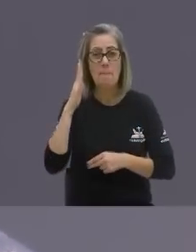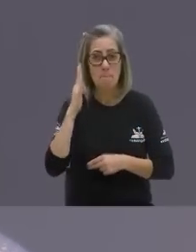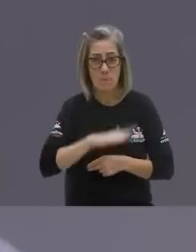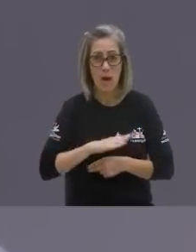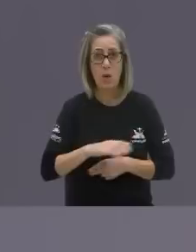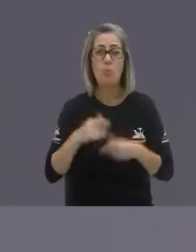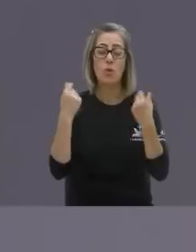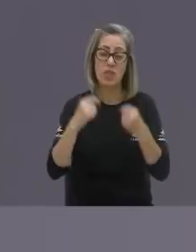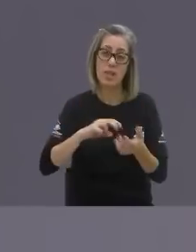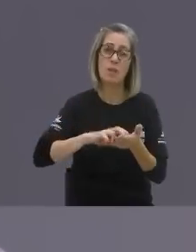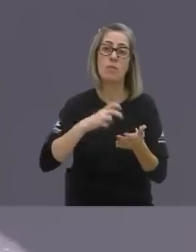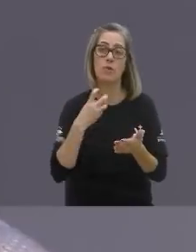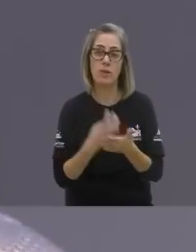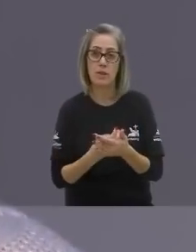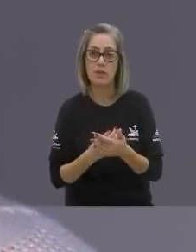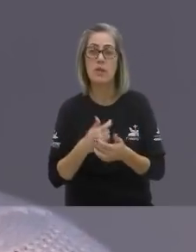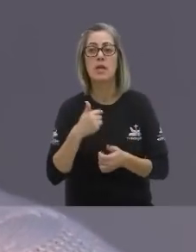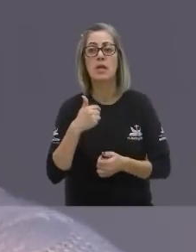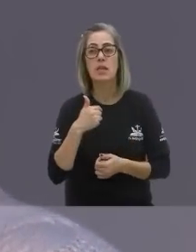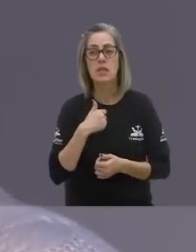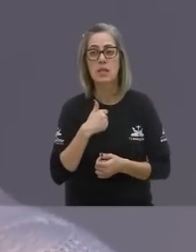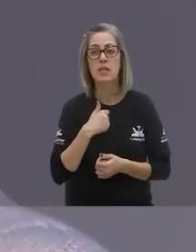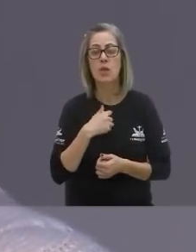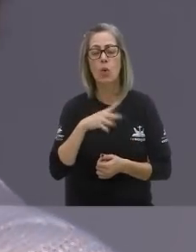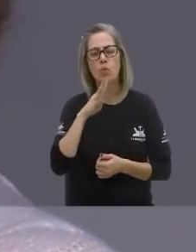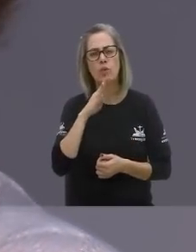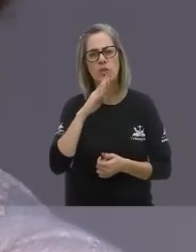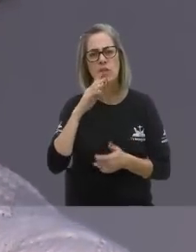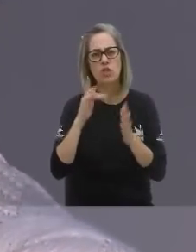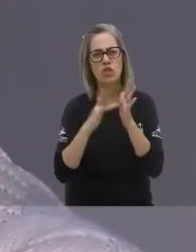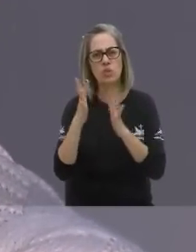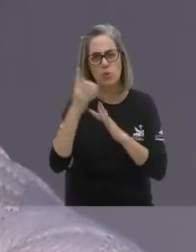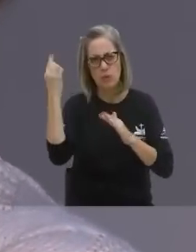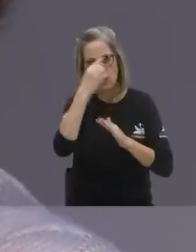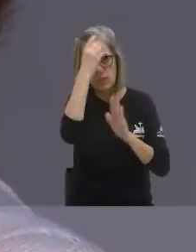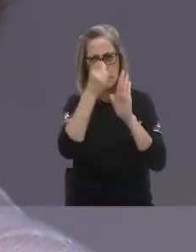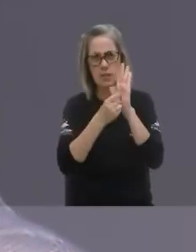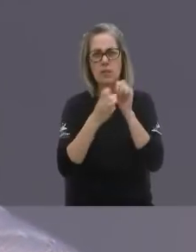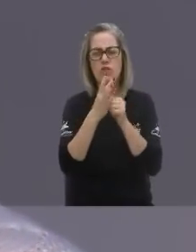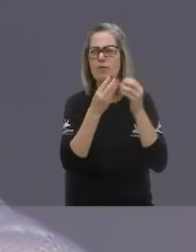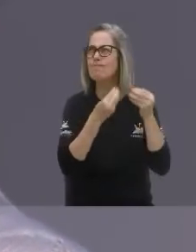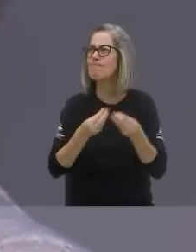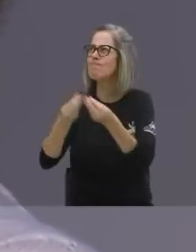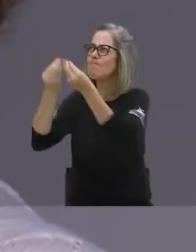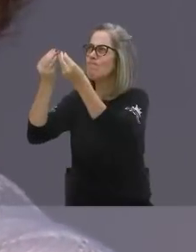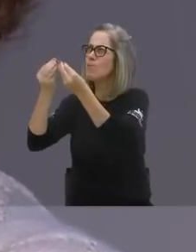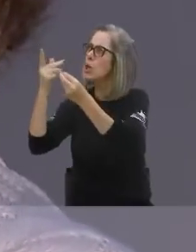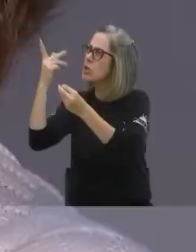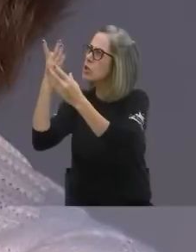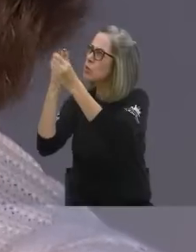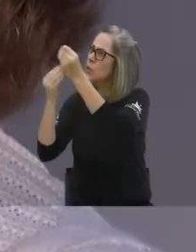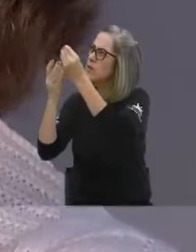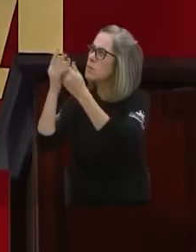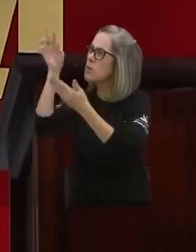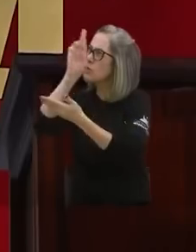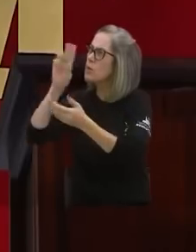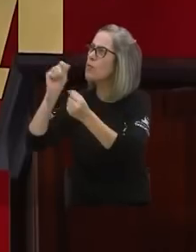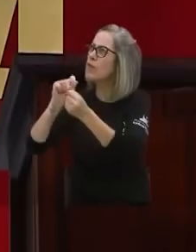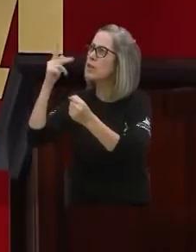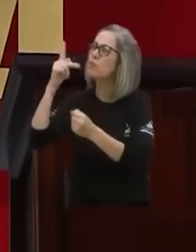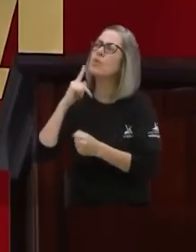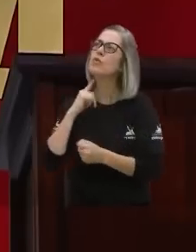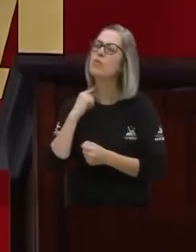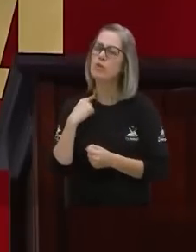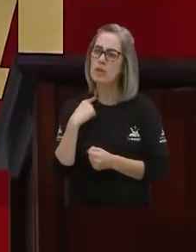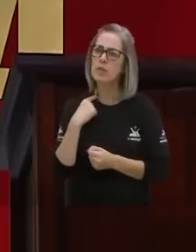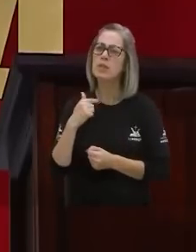matá-la. E eu, conhecendo Jesus de Santas Chagas, me entreguei a ele. Falei, está tudo nas suas mãos, Senhor. Faça a sua vontade